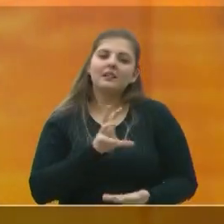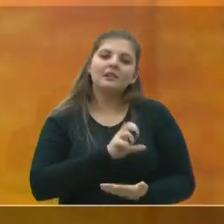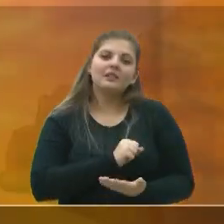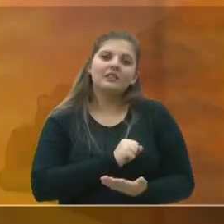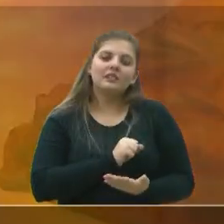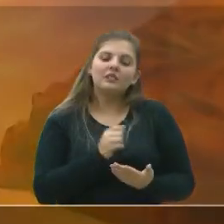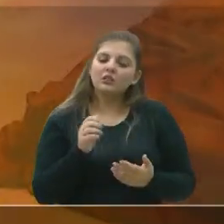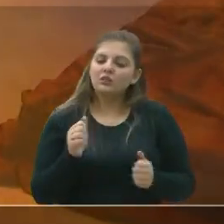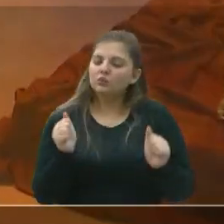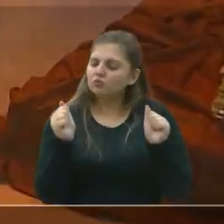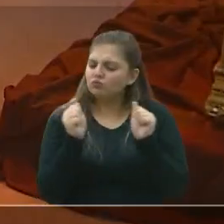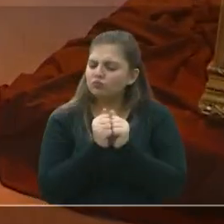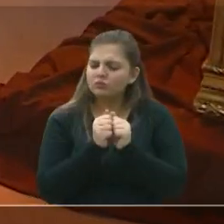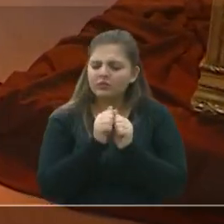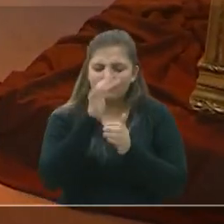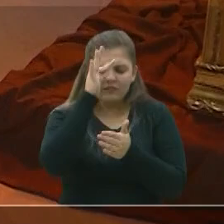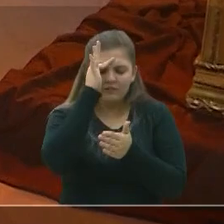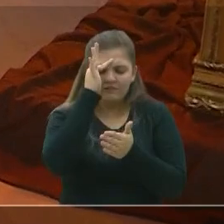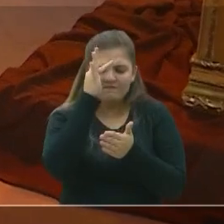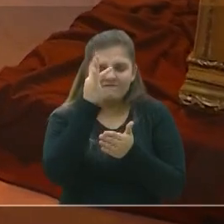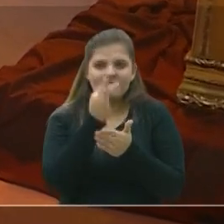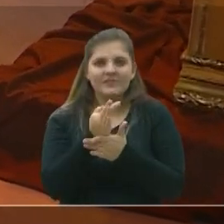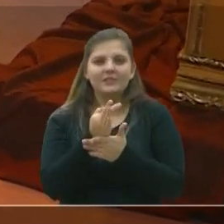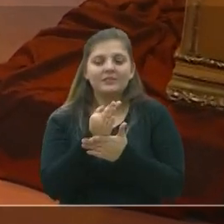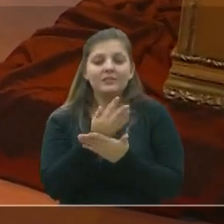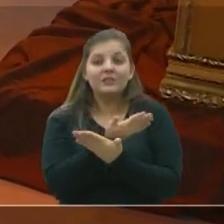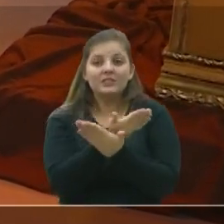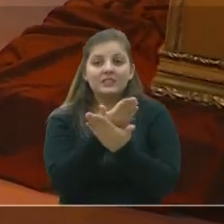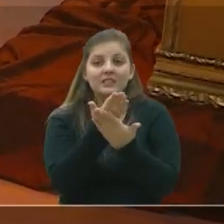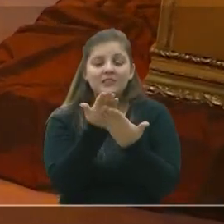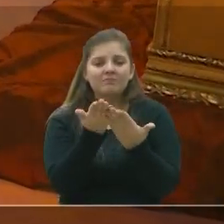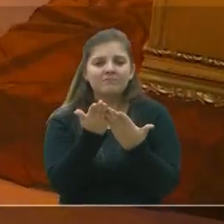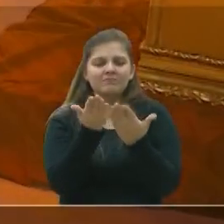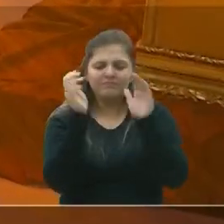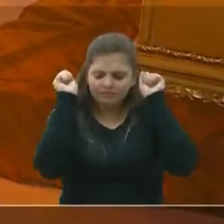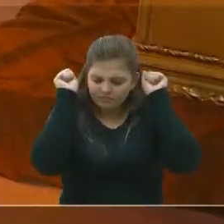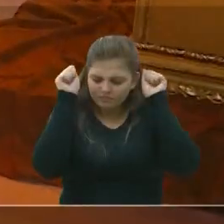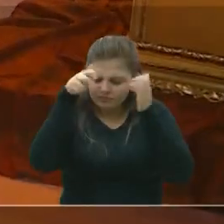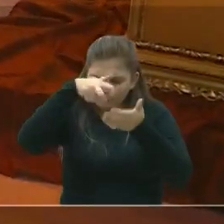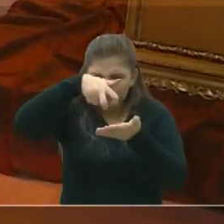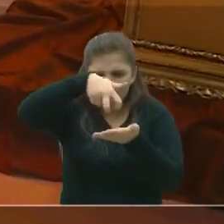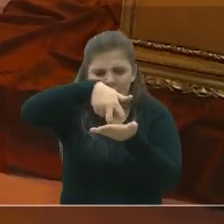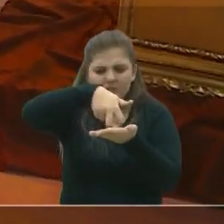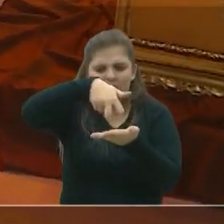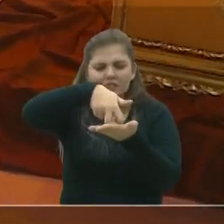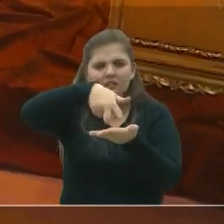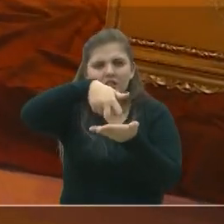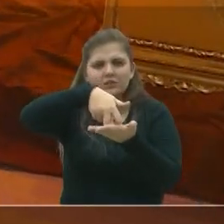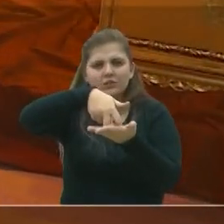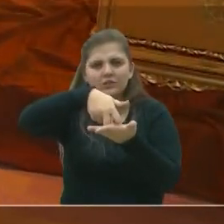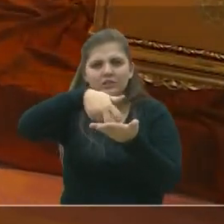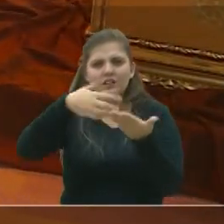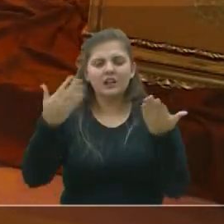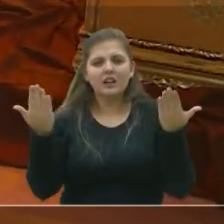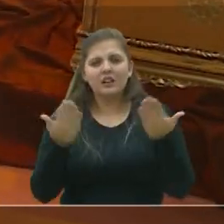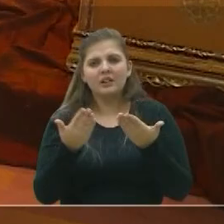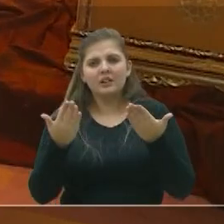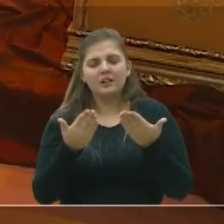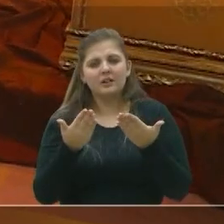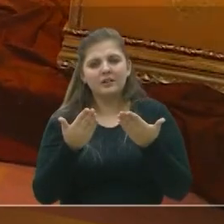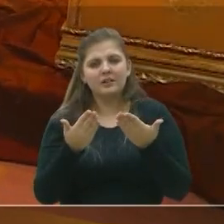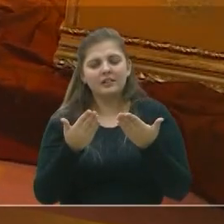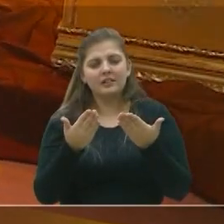sua fé. Erga você também que está em casa. Se você pode, se ajoelhe em casa agora. Pelos meios